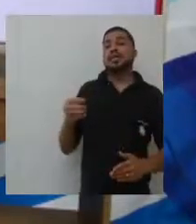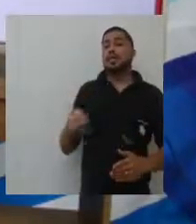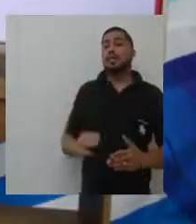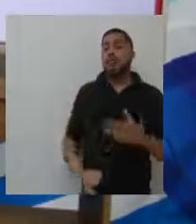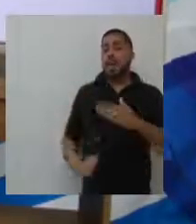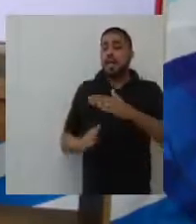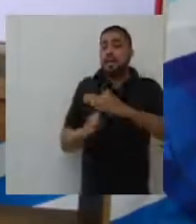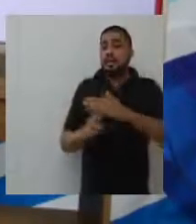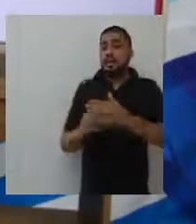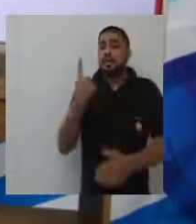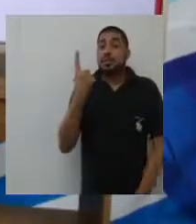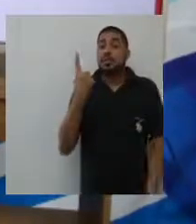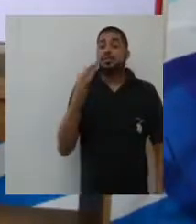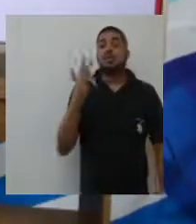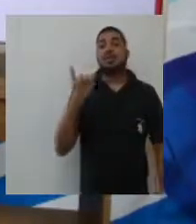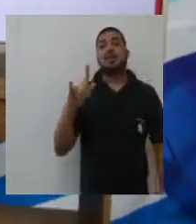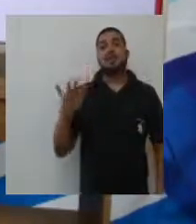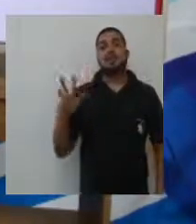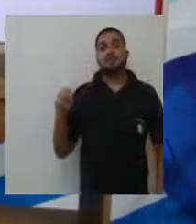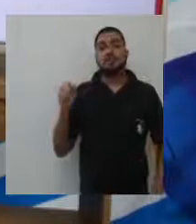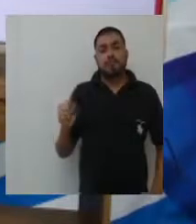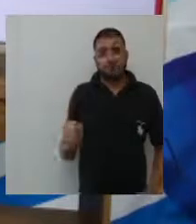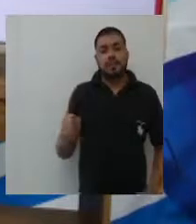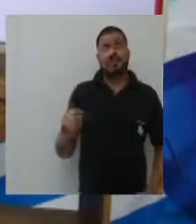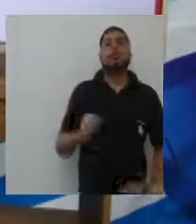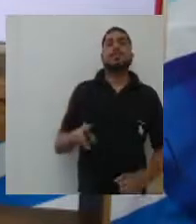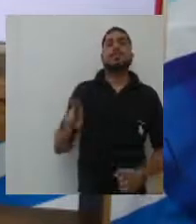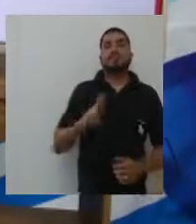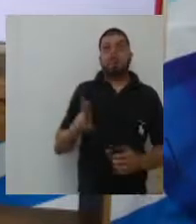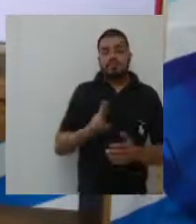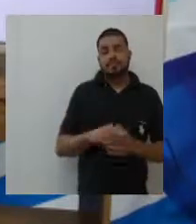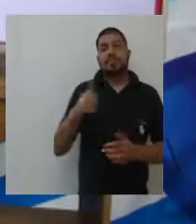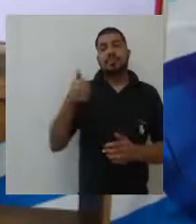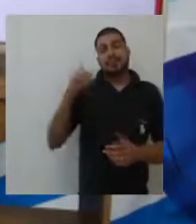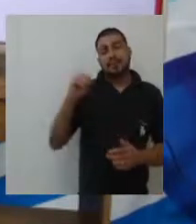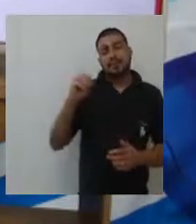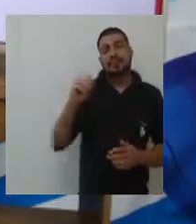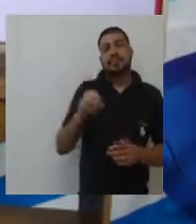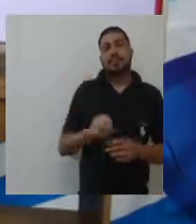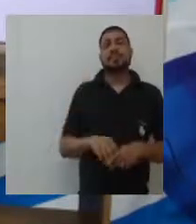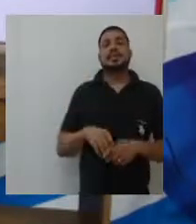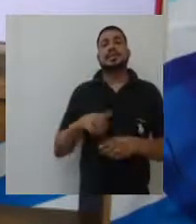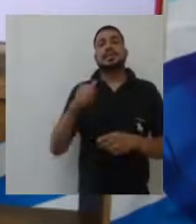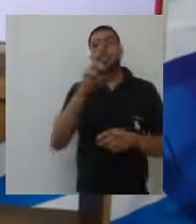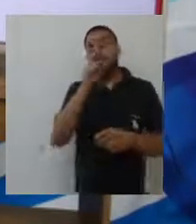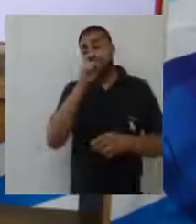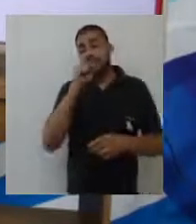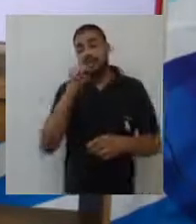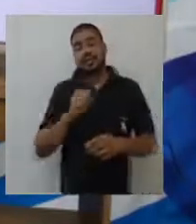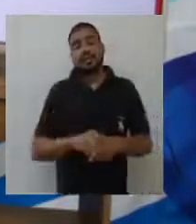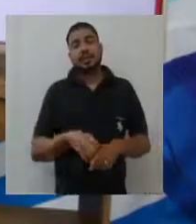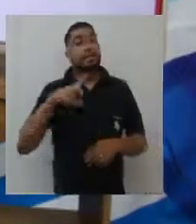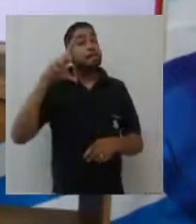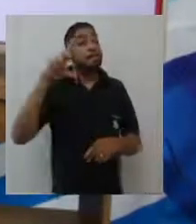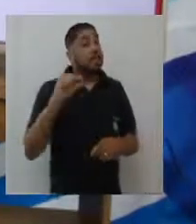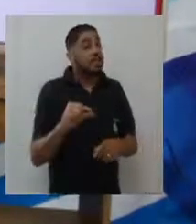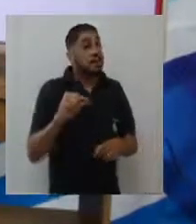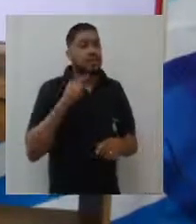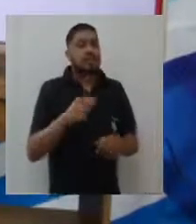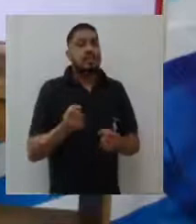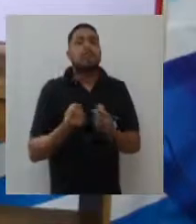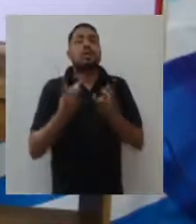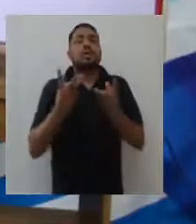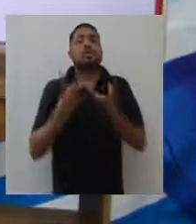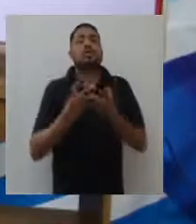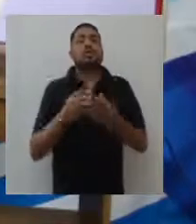um Flávio pode degustar são 10 laranjas. Então, é uma solução saturada. Menor do que essa quantidade, nós